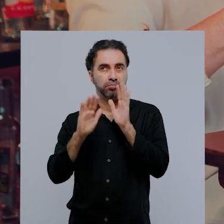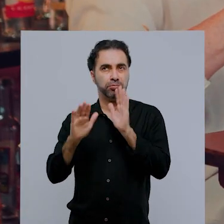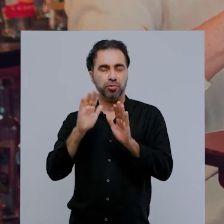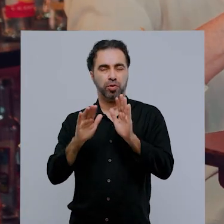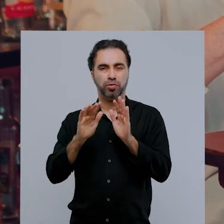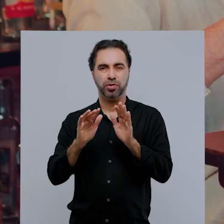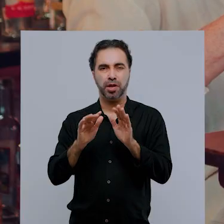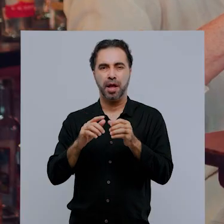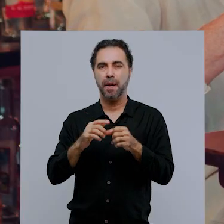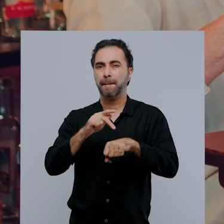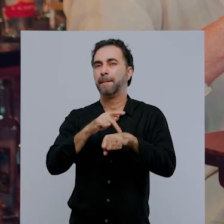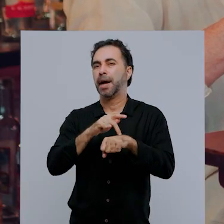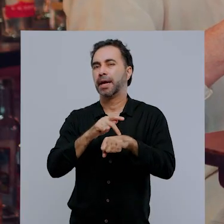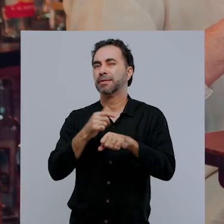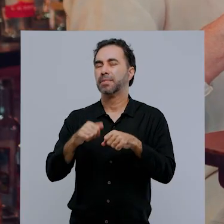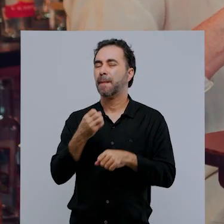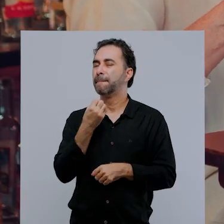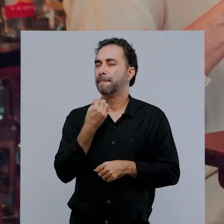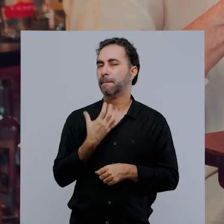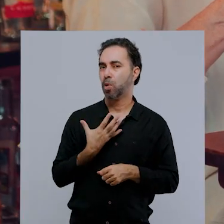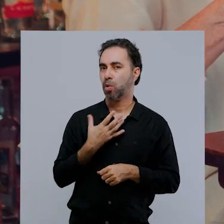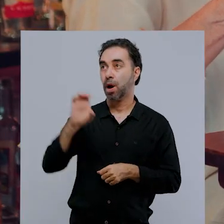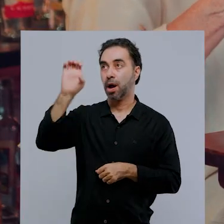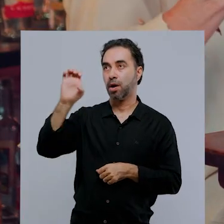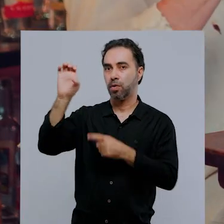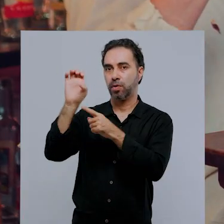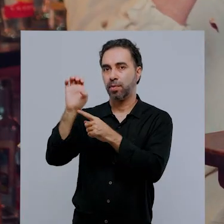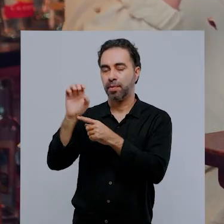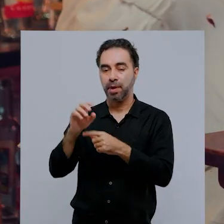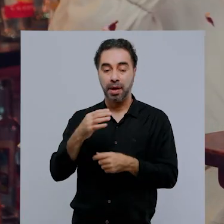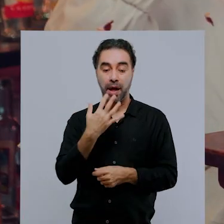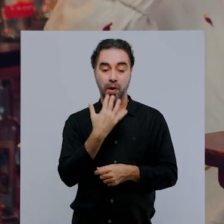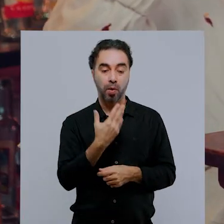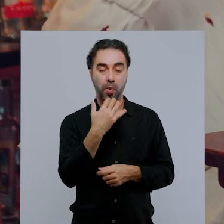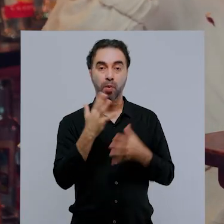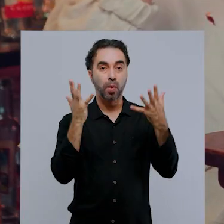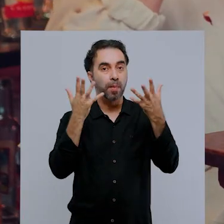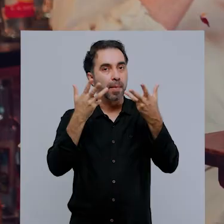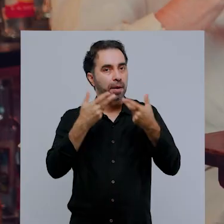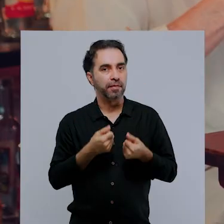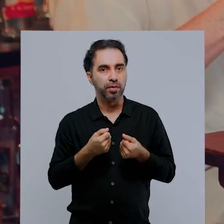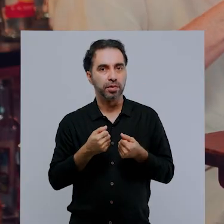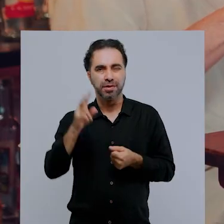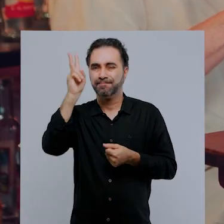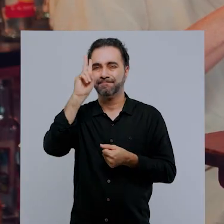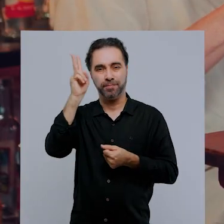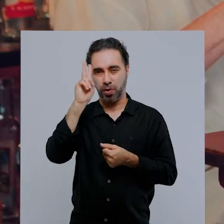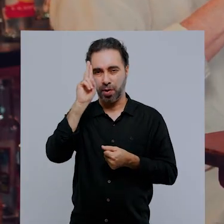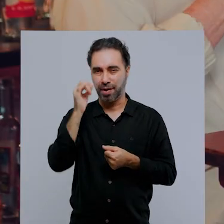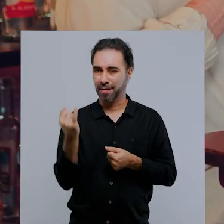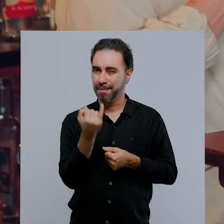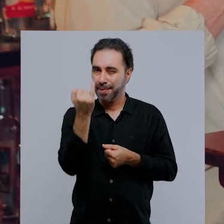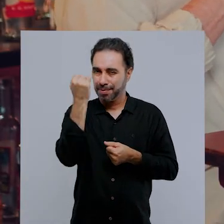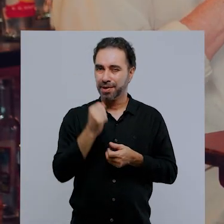mas é muito boa, nota sensorial muito boa. Essa cor maravilhosa que ela tem. E é histórica, né? Isso